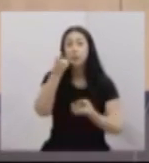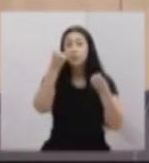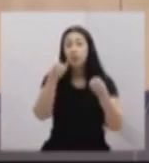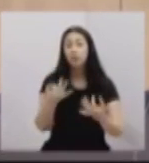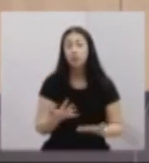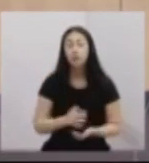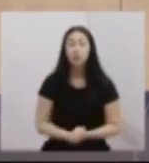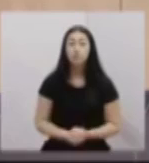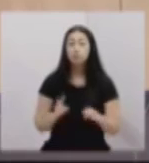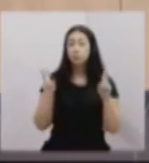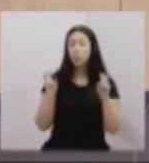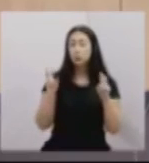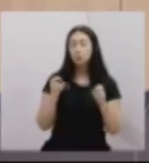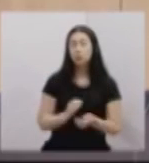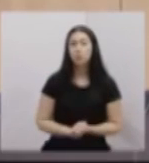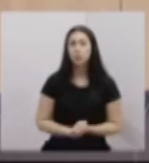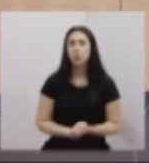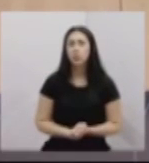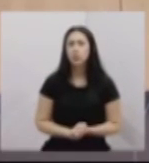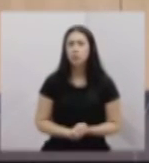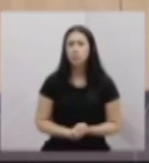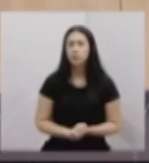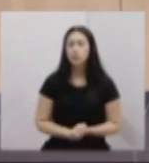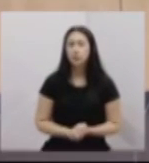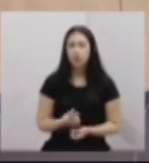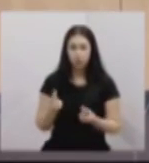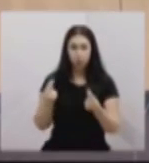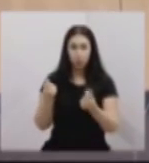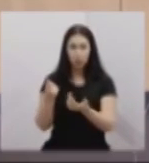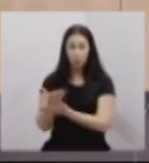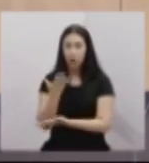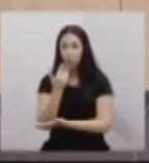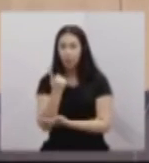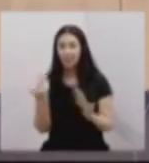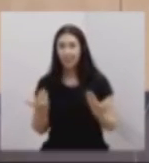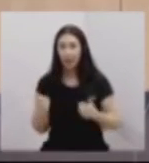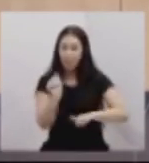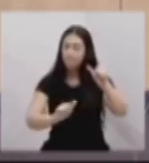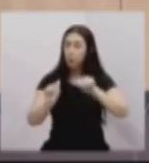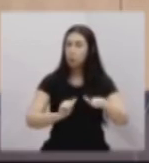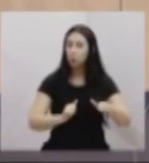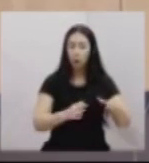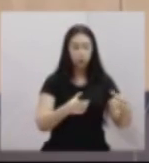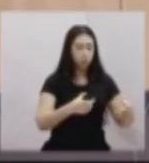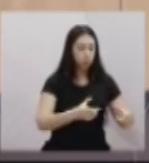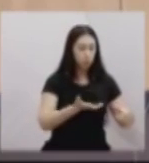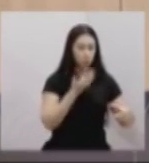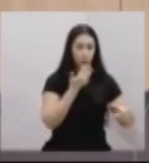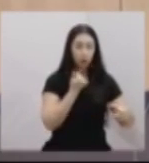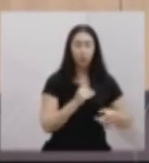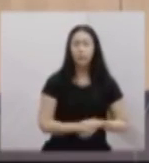informações acerca da substituição do Vale Merenda pelo Vale Marmitex. Quantos